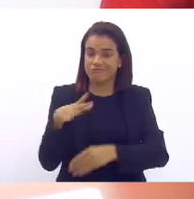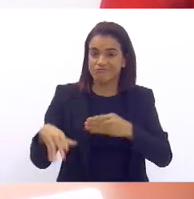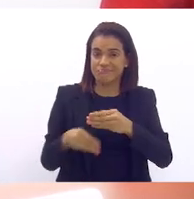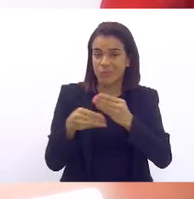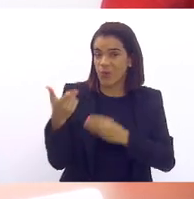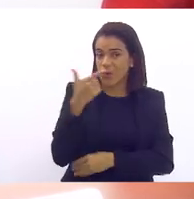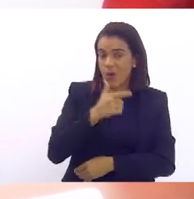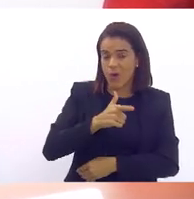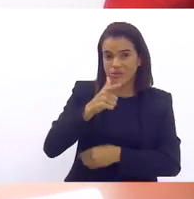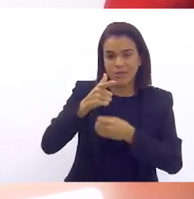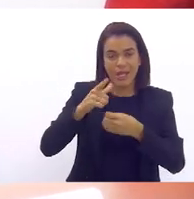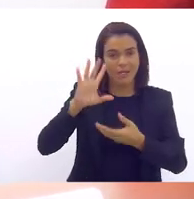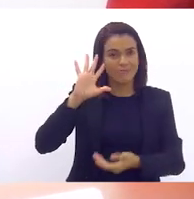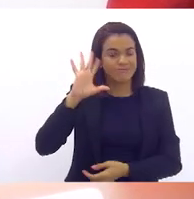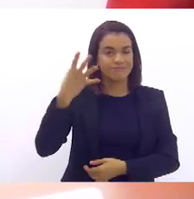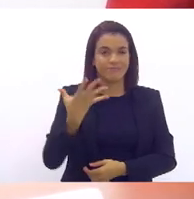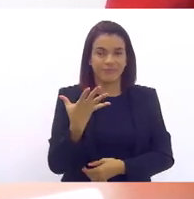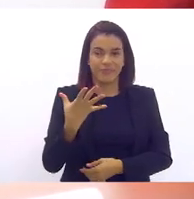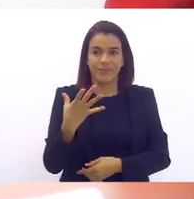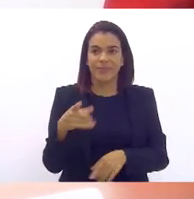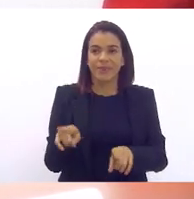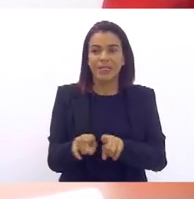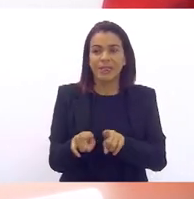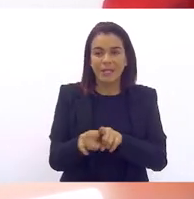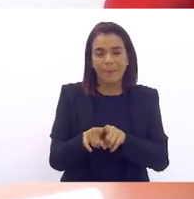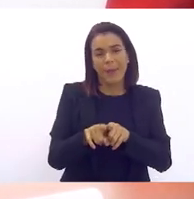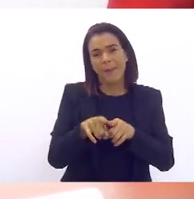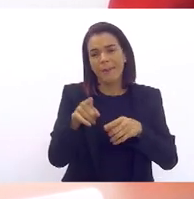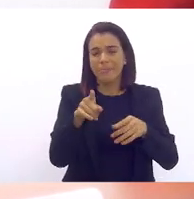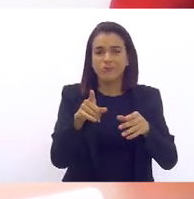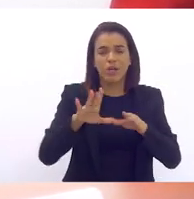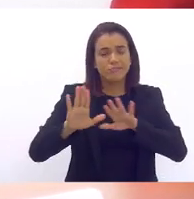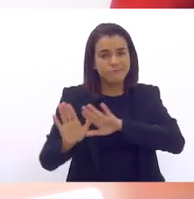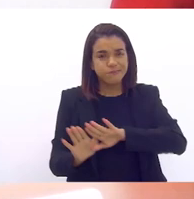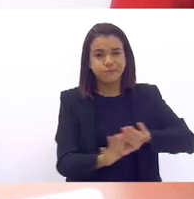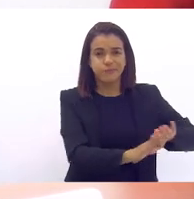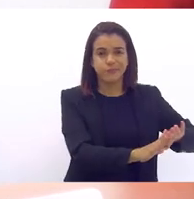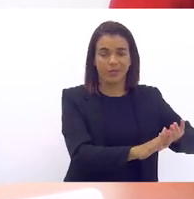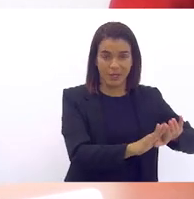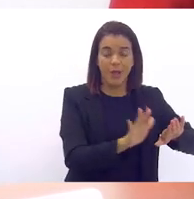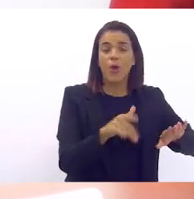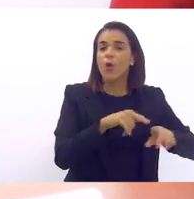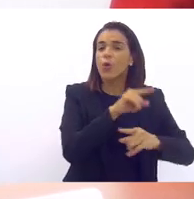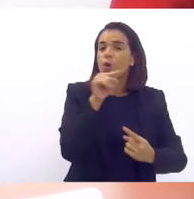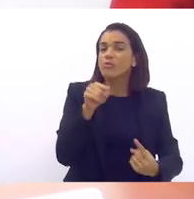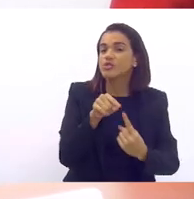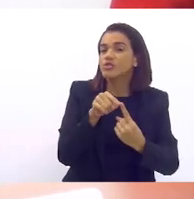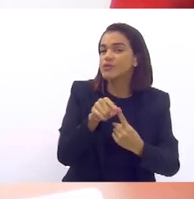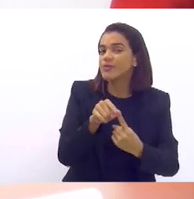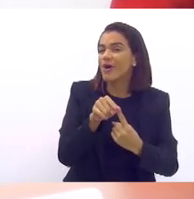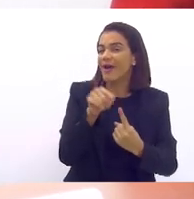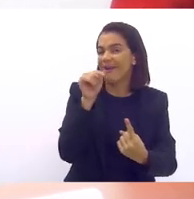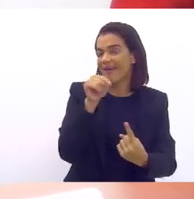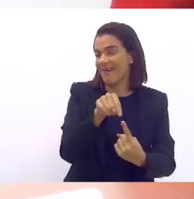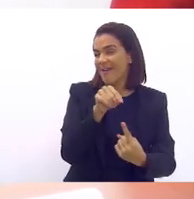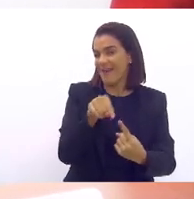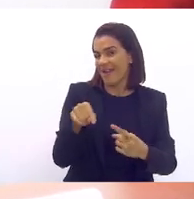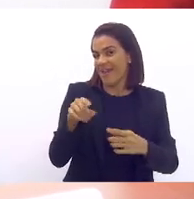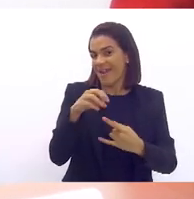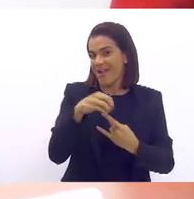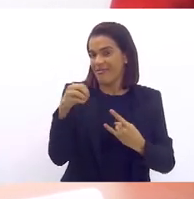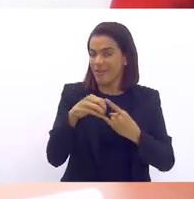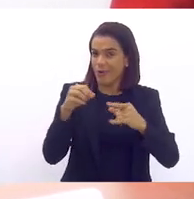eu cito isso né extraindo isso um pouco de contexto para me para dizer que é nesse ponto que a Fiocruz tem se